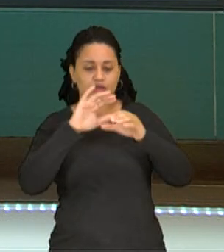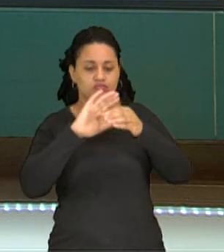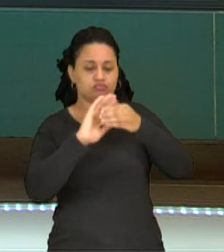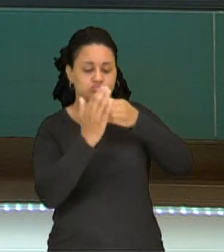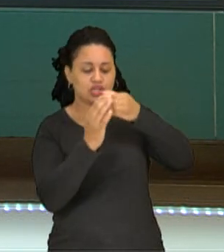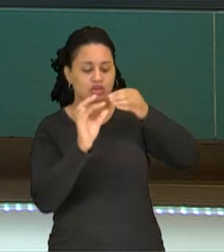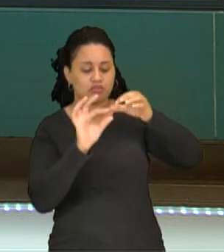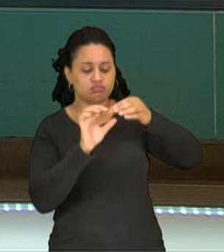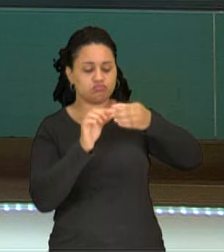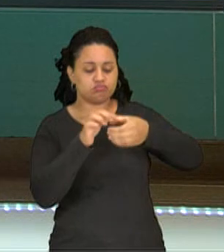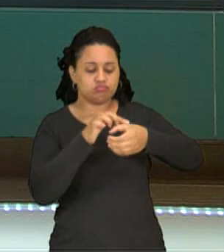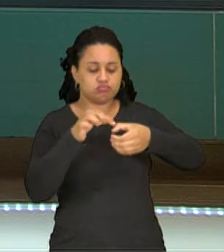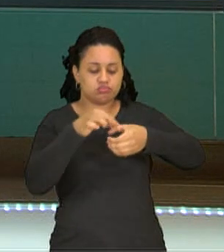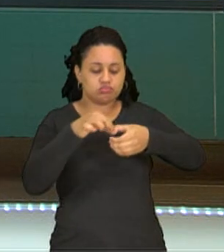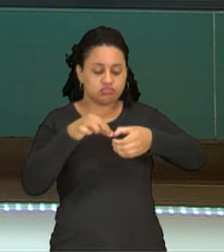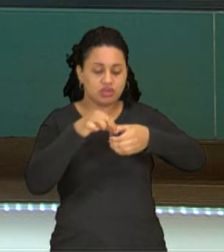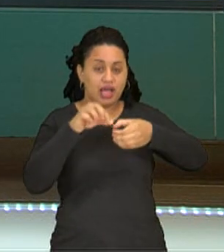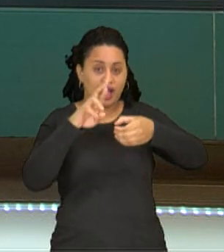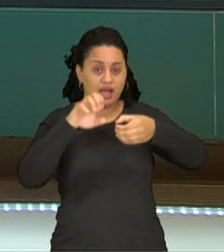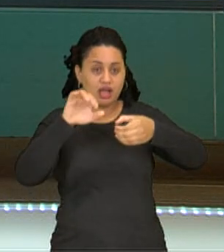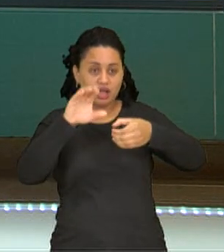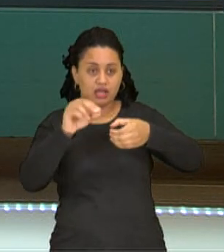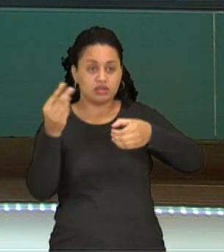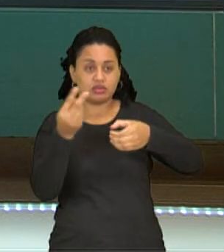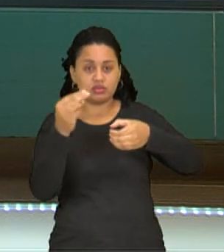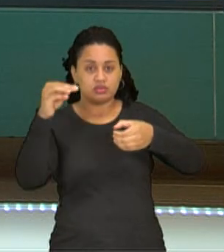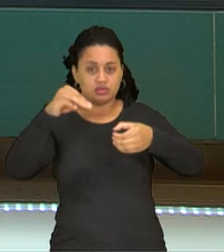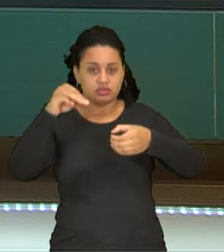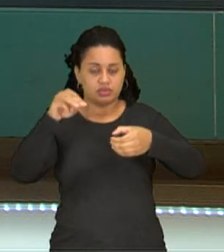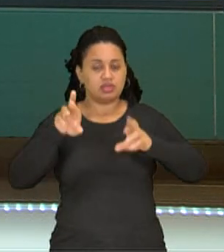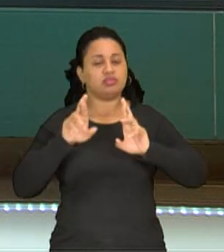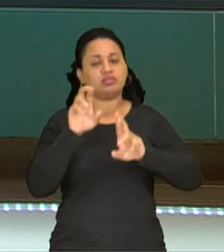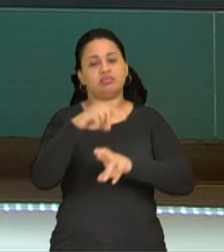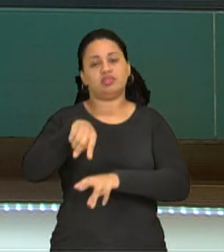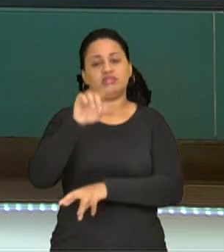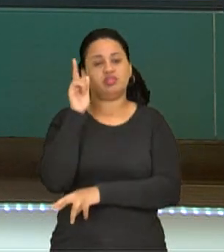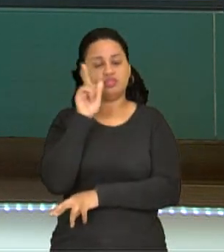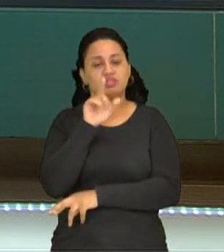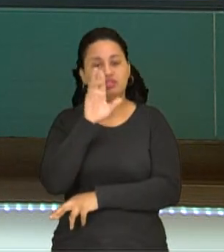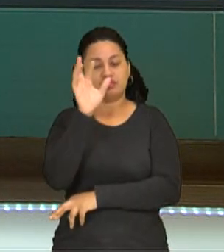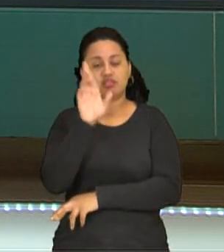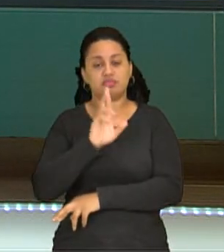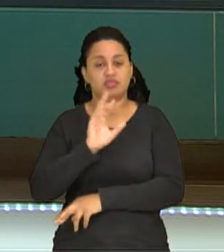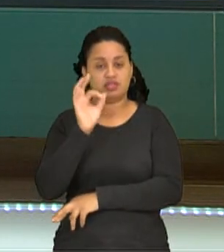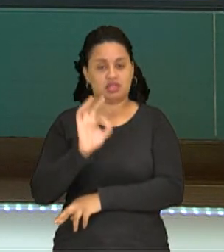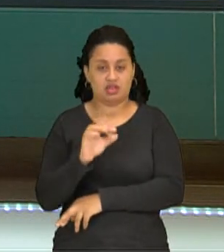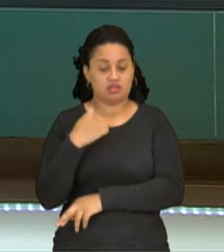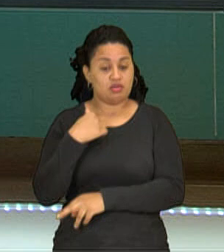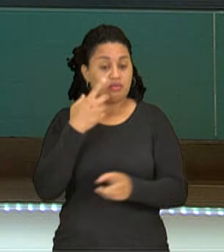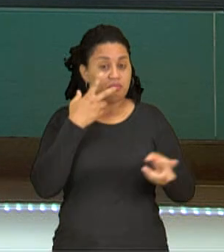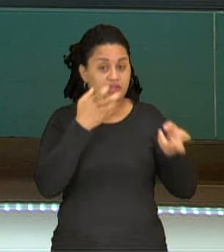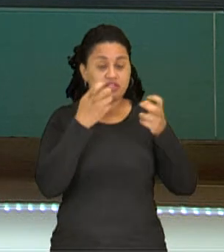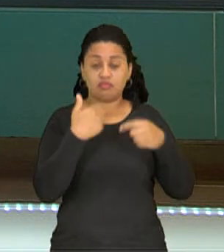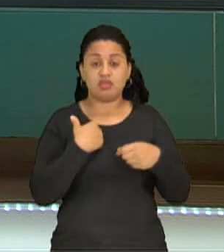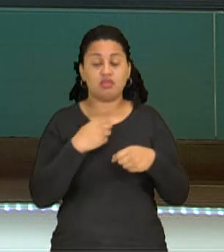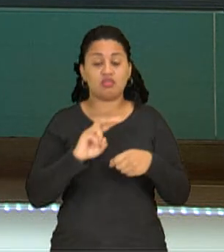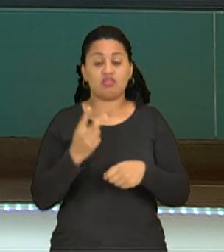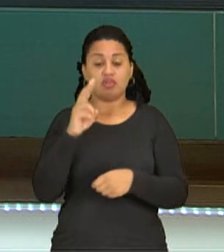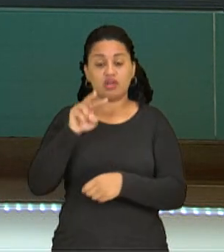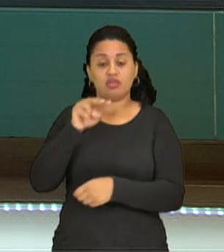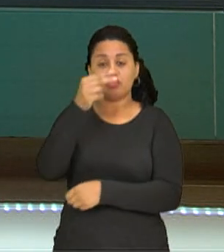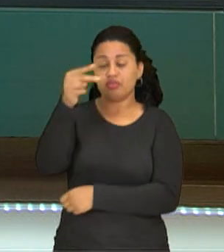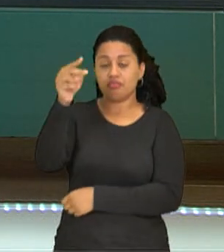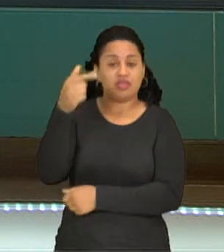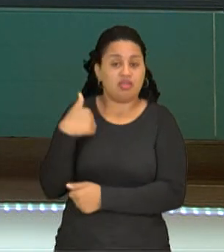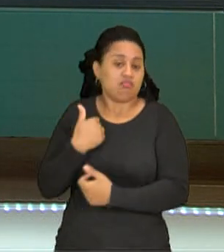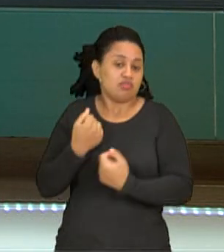vale 2 metros. Tranquilo, gente? Espero que vocês tenham acertado. Vocês viram que a gente nem precisou daquele valor de π, que ele automaticamente